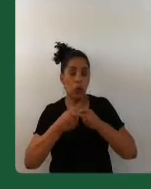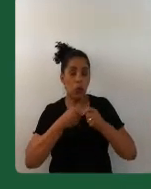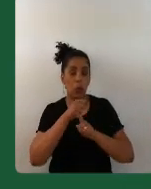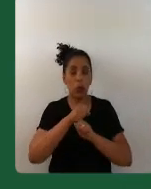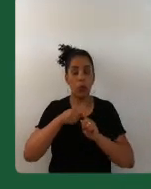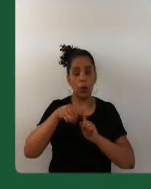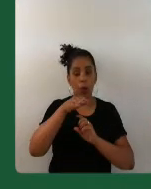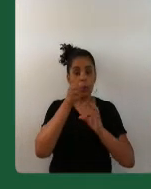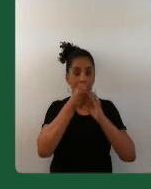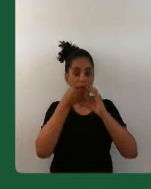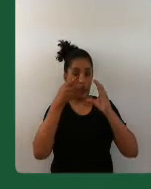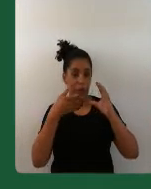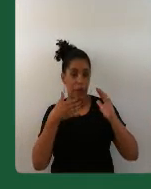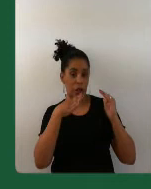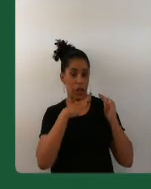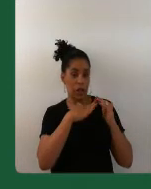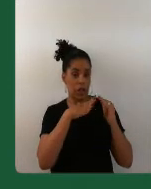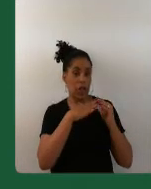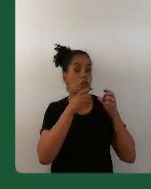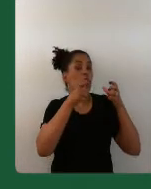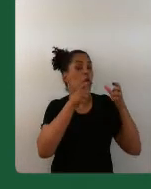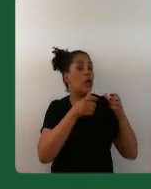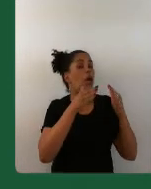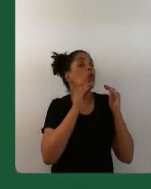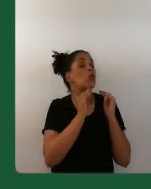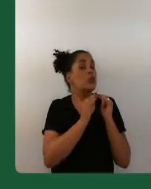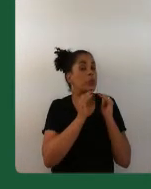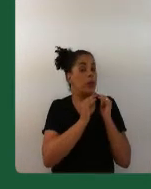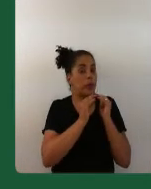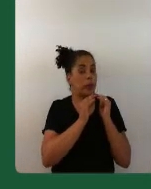características habitacionais,